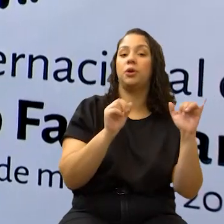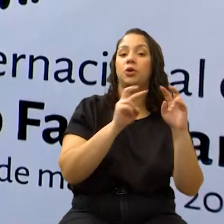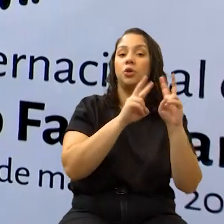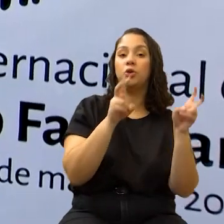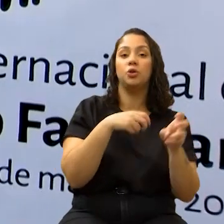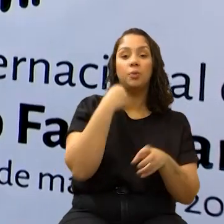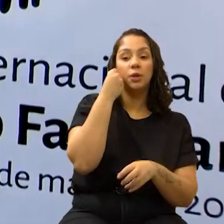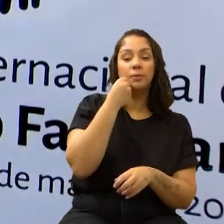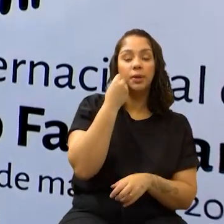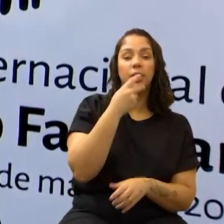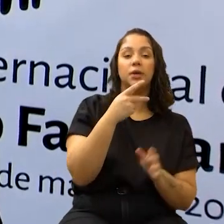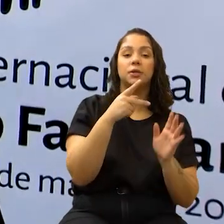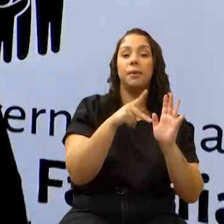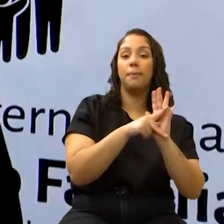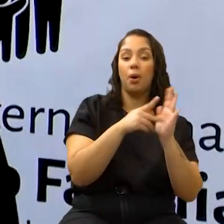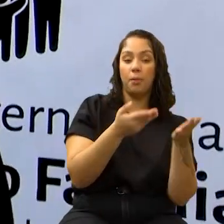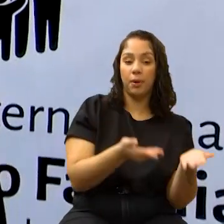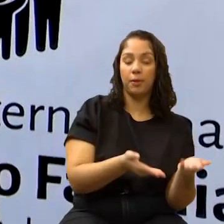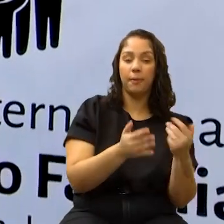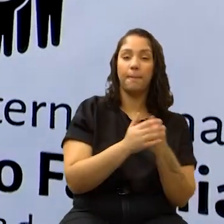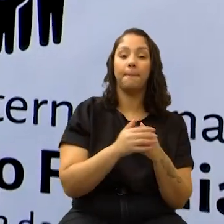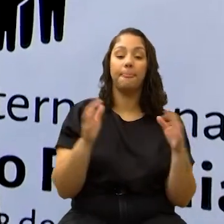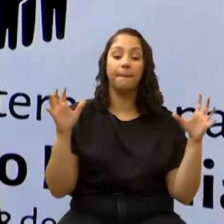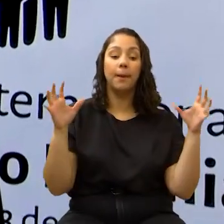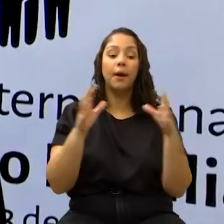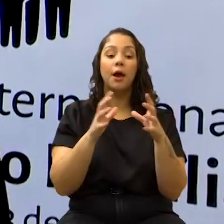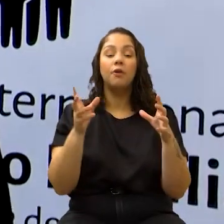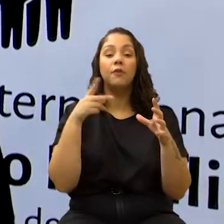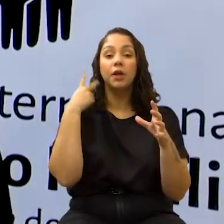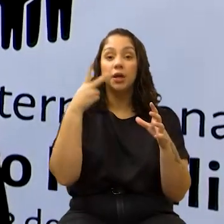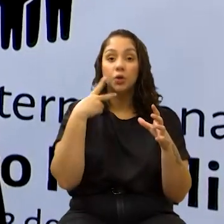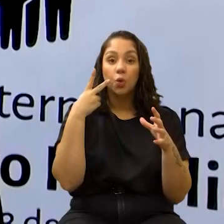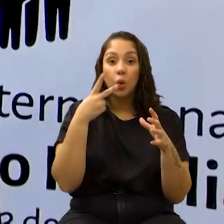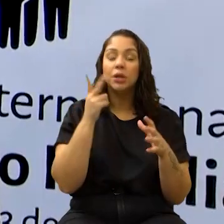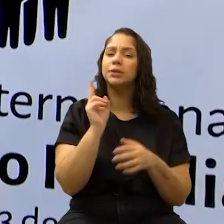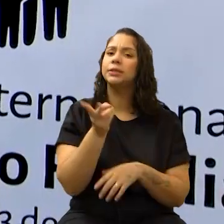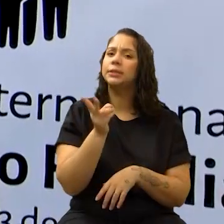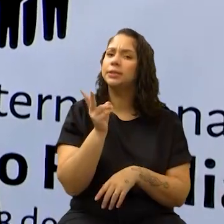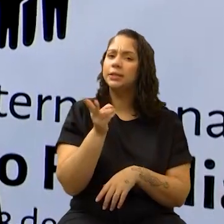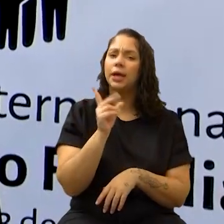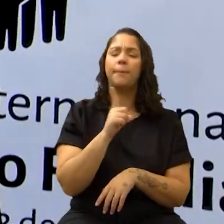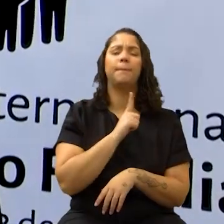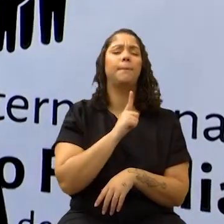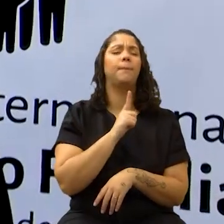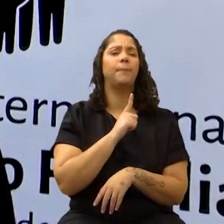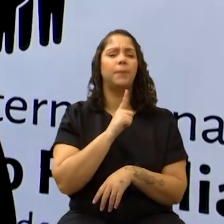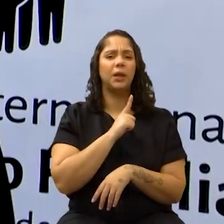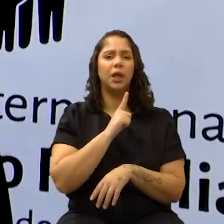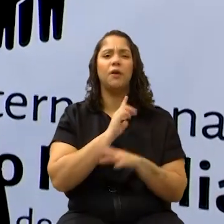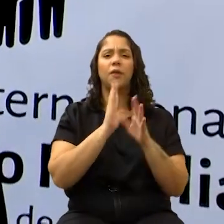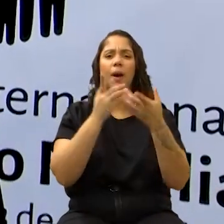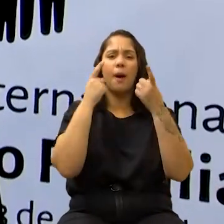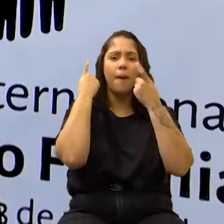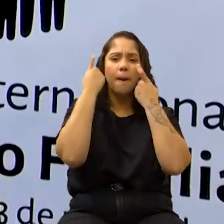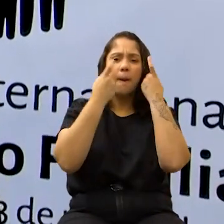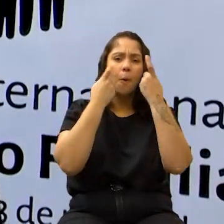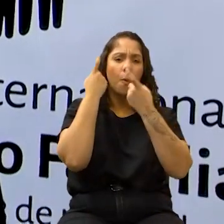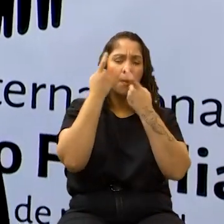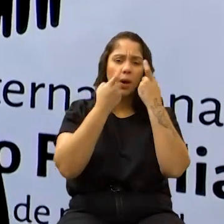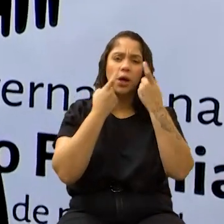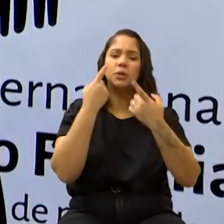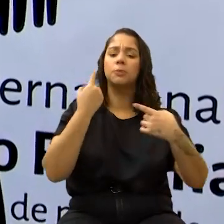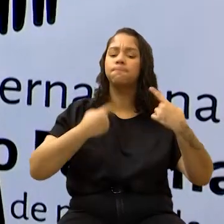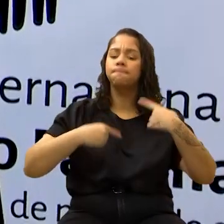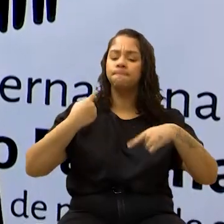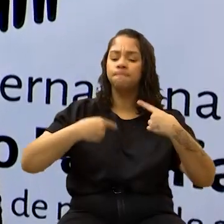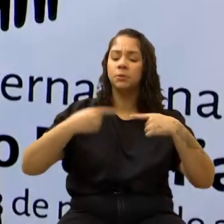da sua experiência prática. Eu acho que o conjunto de vereadores da Câmara sempre teve a